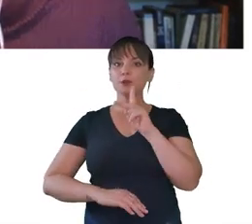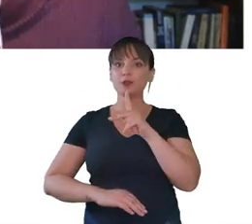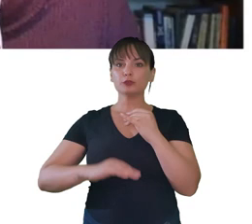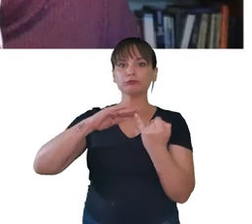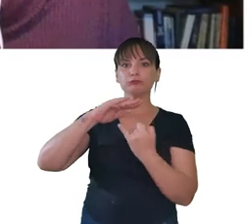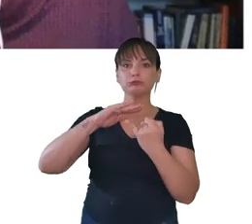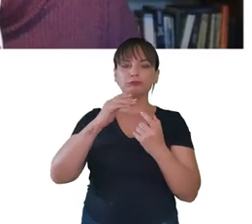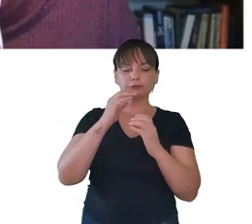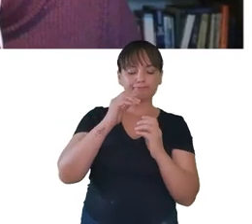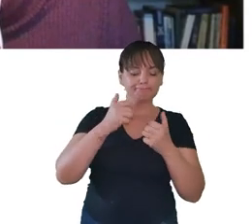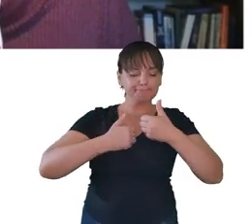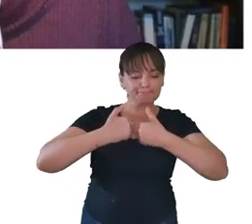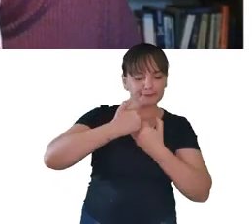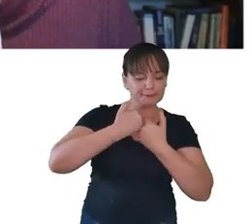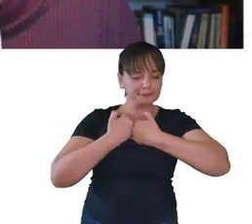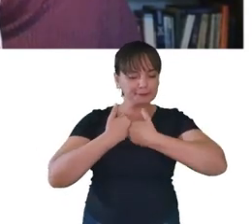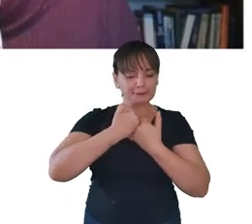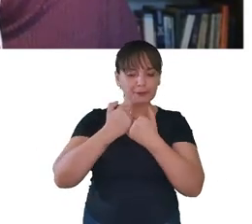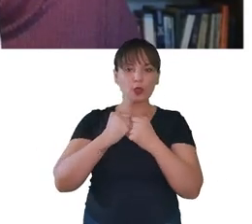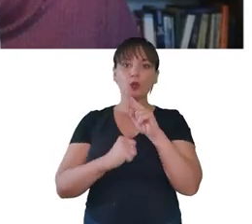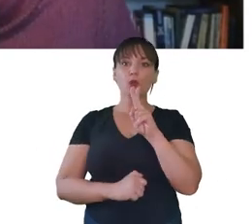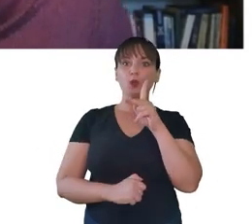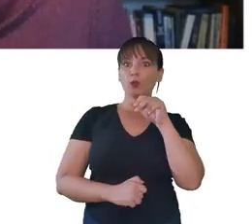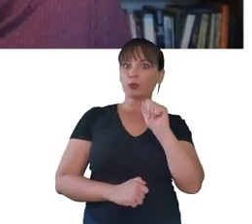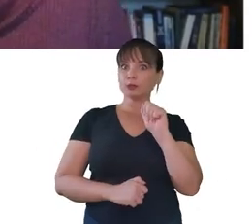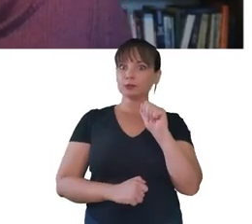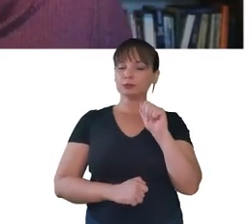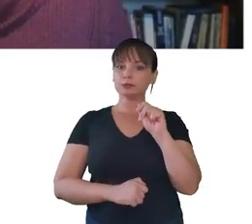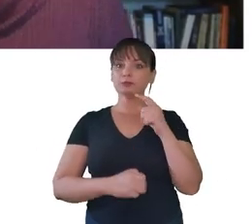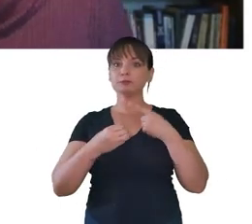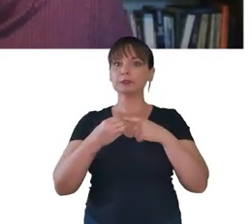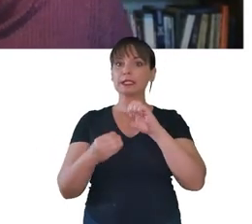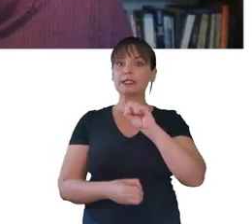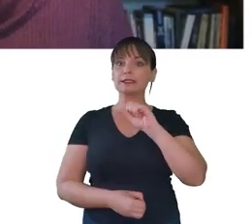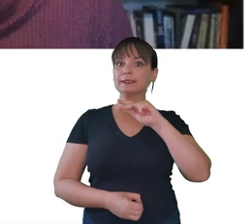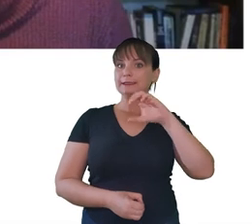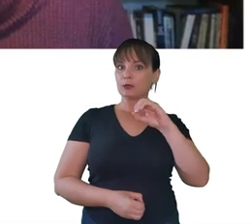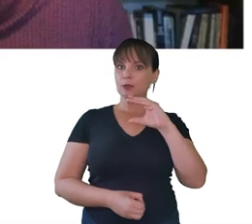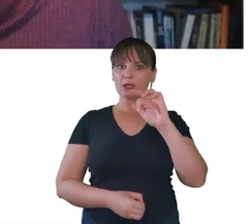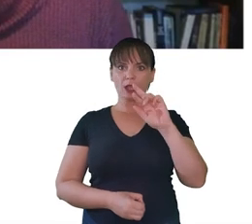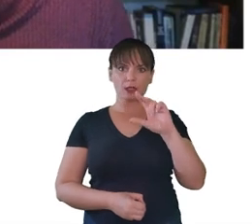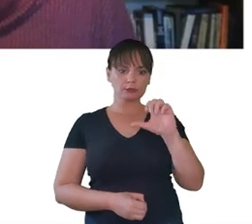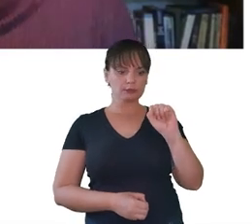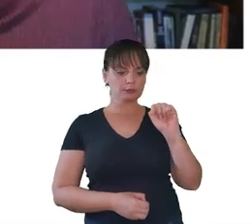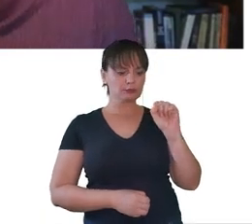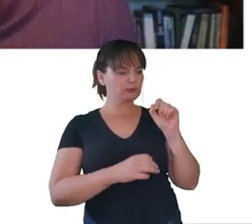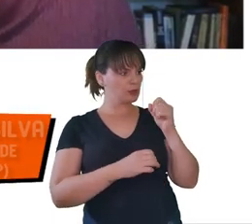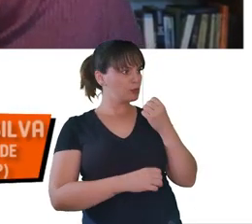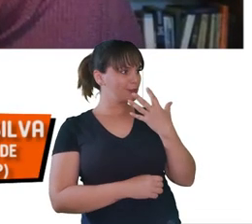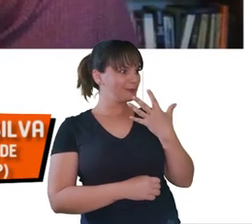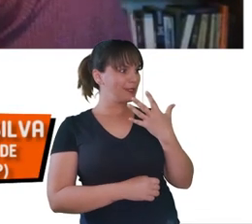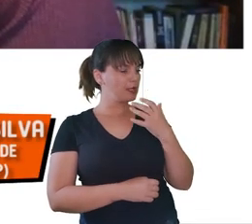Carlos. Professora, seja bem-vinda, tudo bem? Mulheres podem fazer ciência?